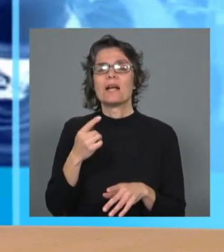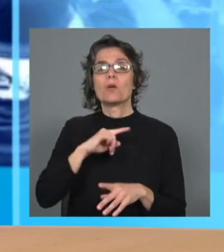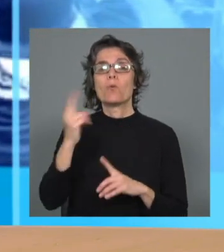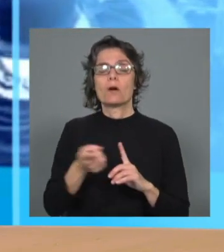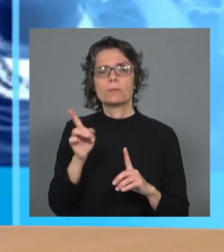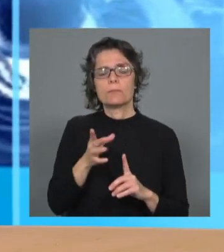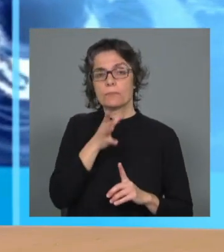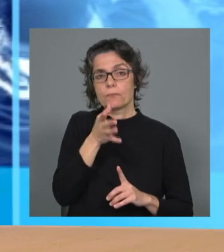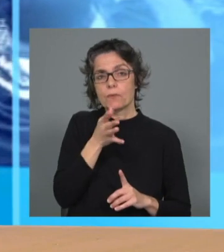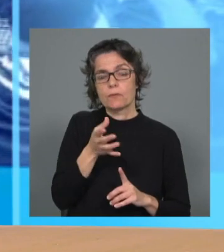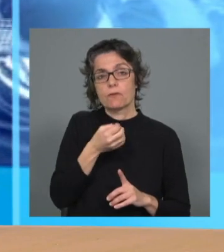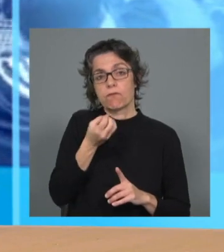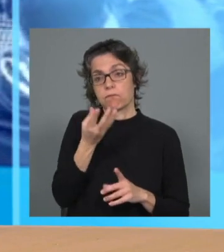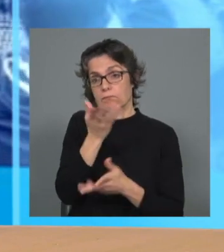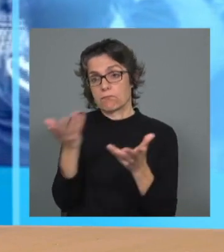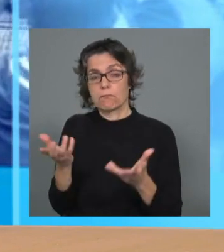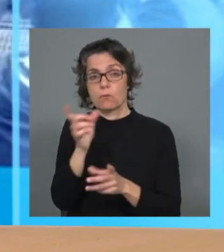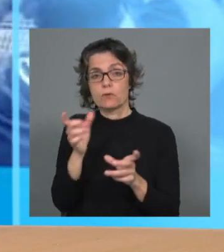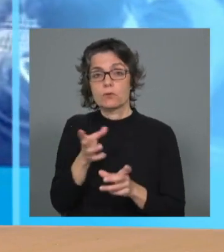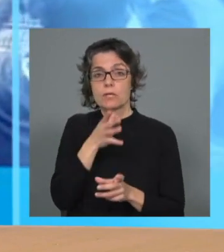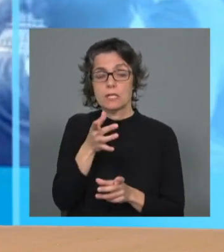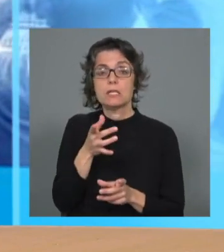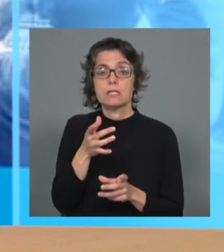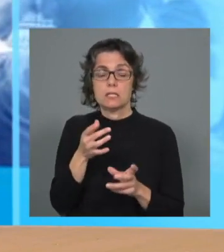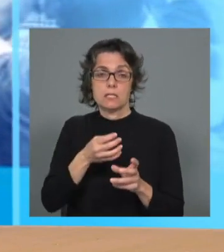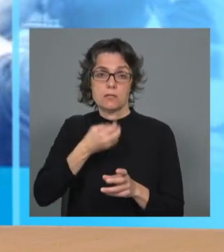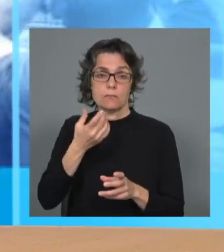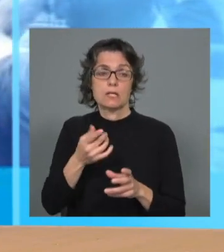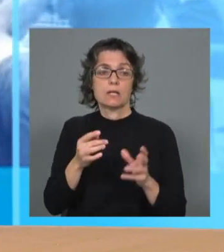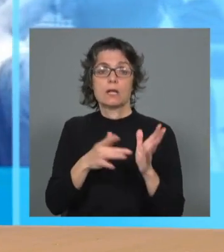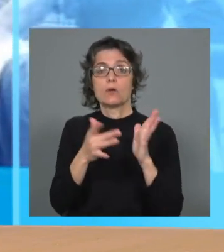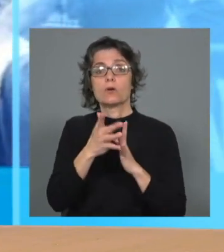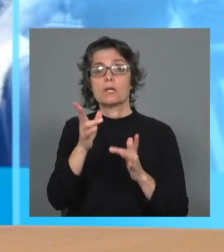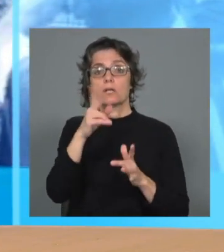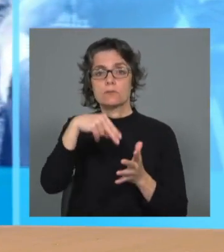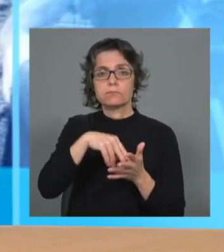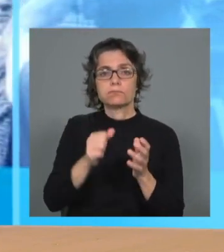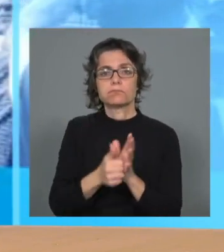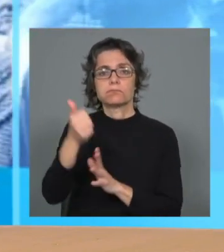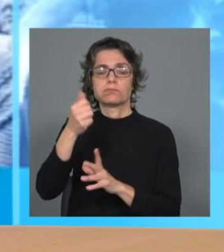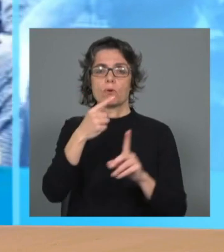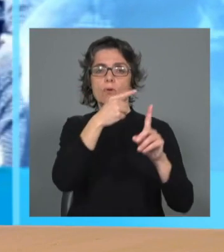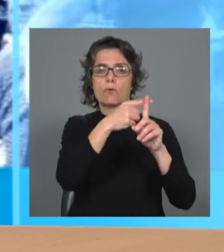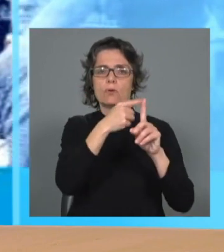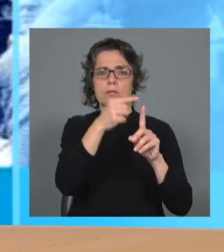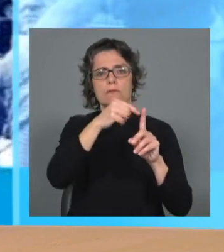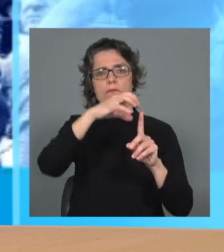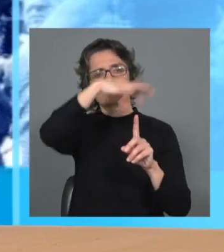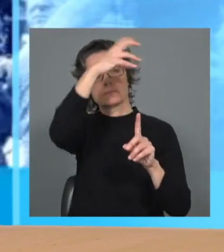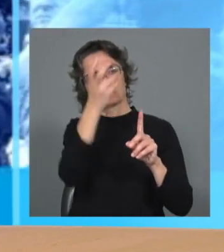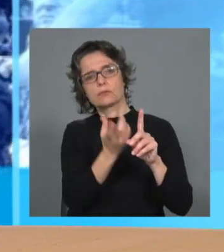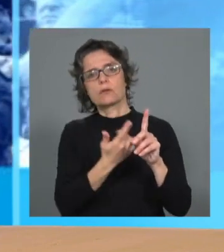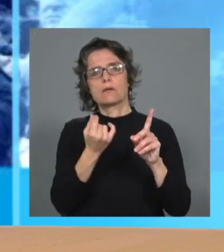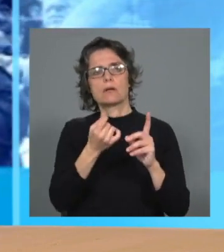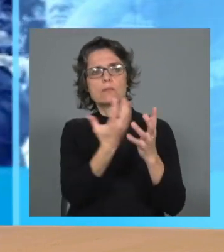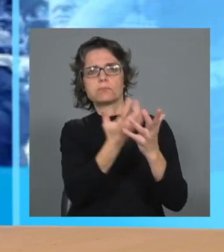às pessoas? Expliquei de facto o que é o anúncio de Cristo ressuscitado, é levar o crucifixo ornamentado, símbolo da